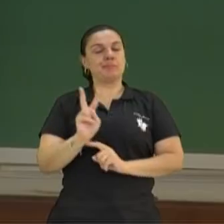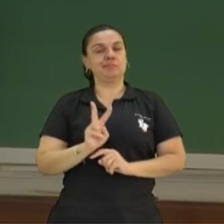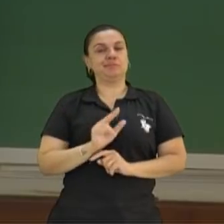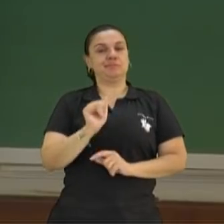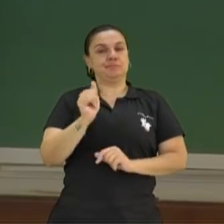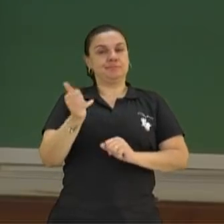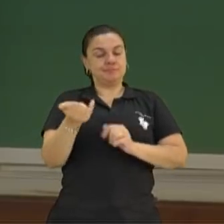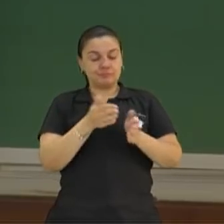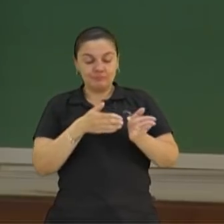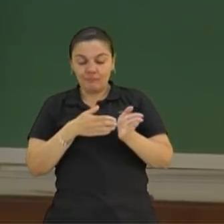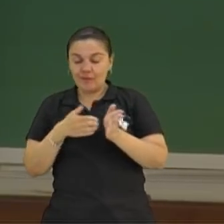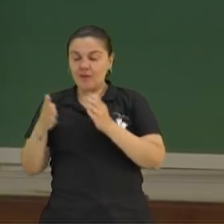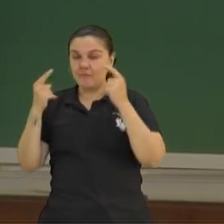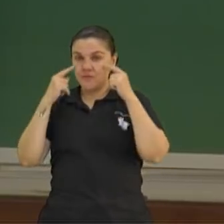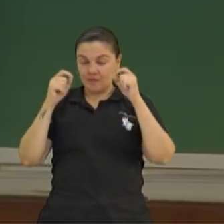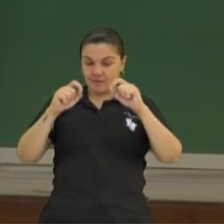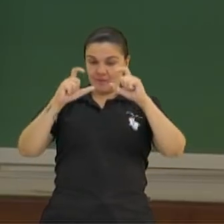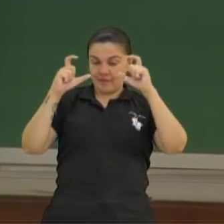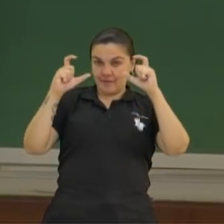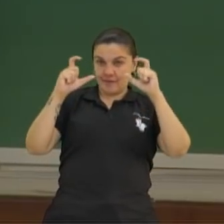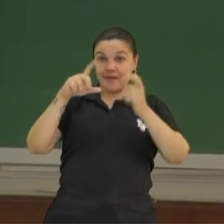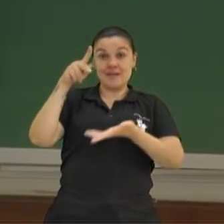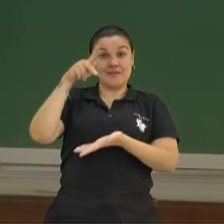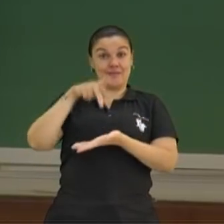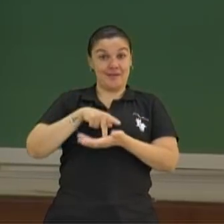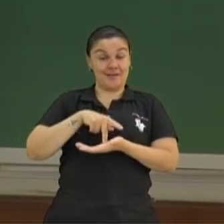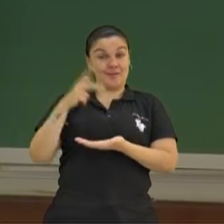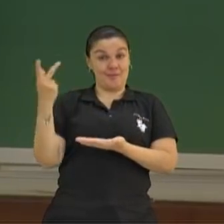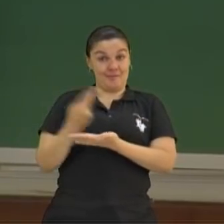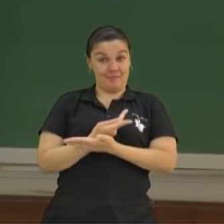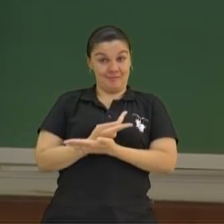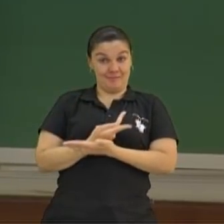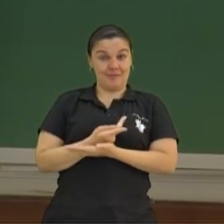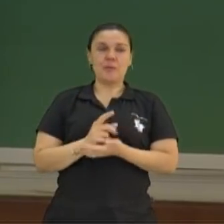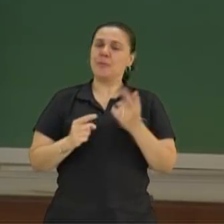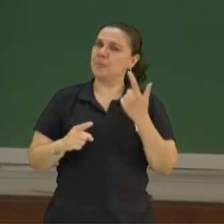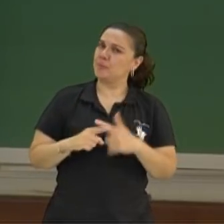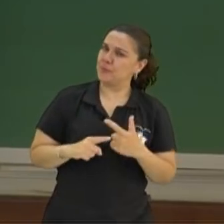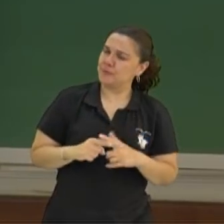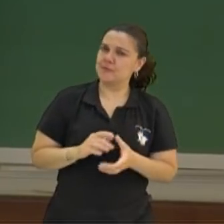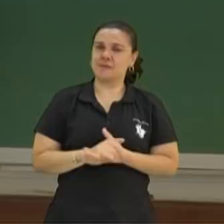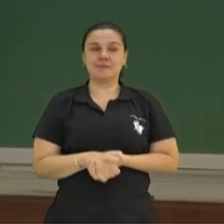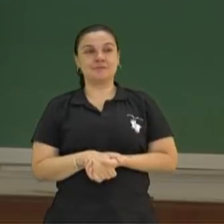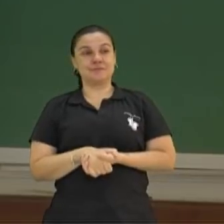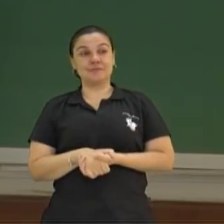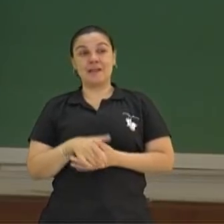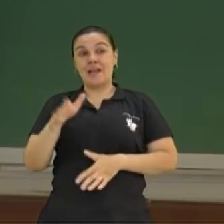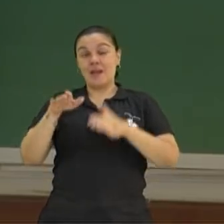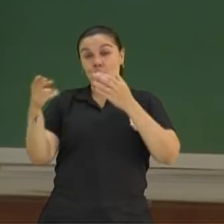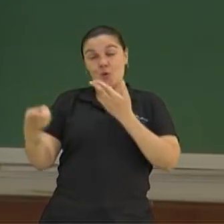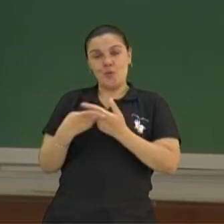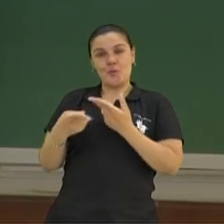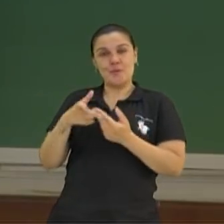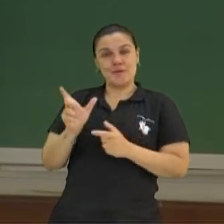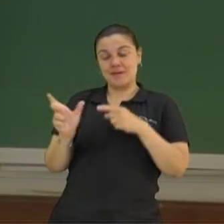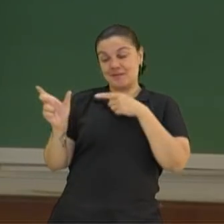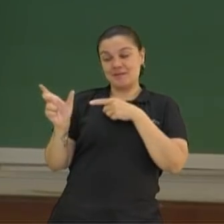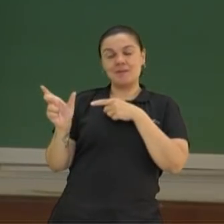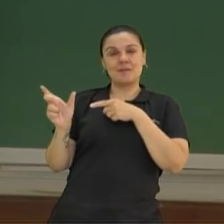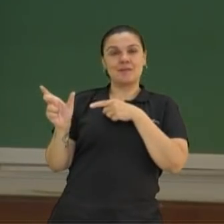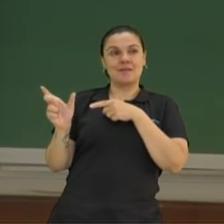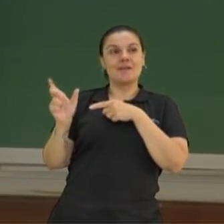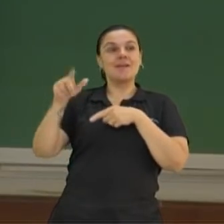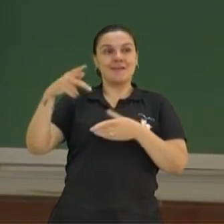vão dizer para você se essa resposta está certa ou errada. Porque geralmente, quando usam-se essas expressões,